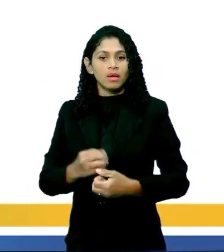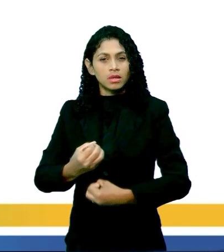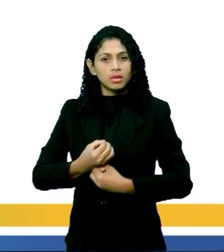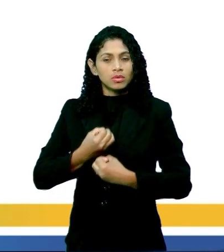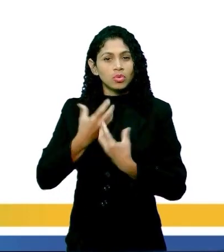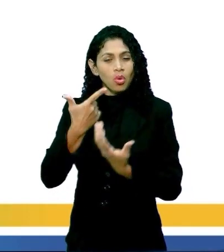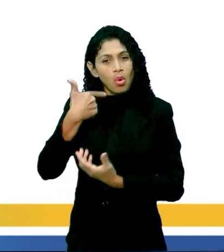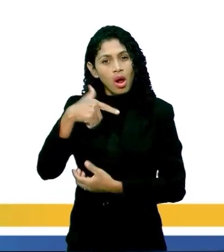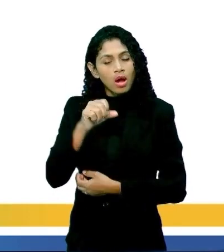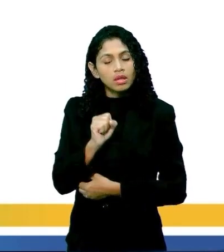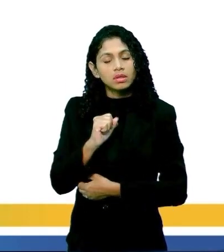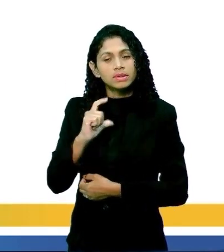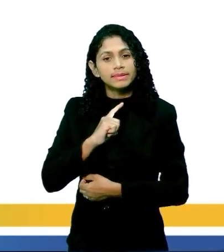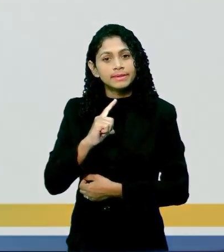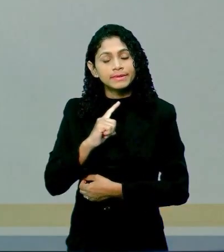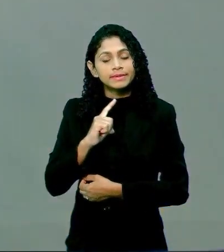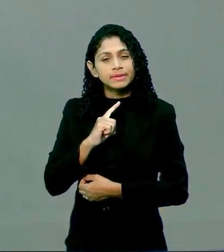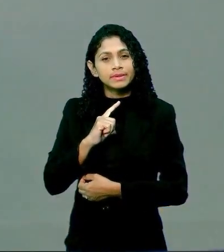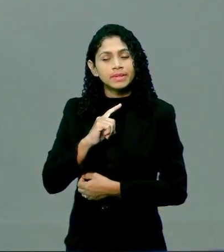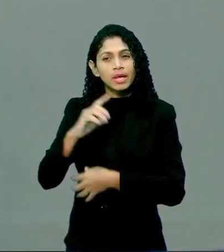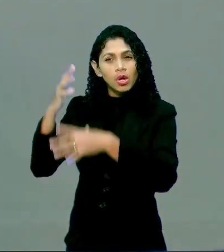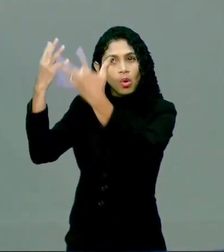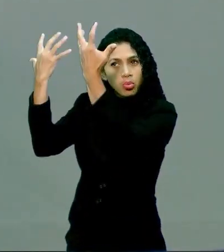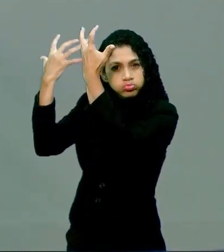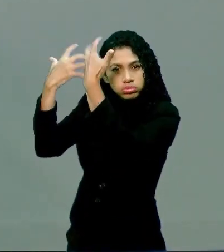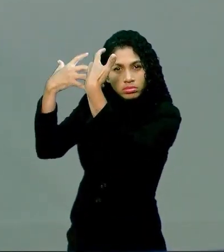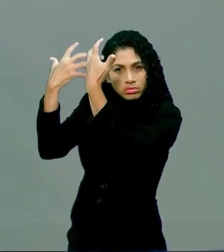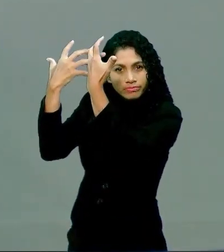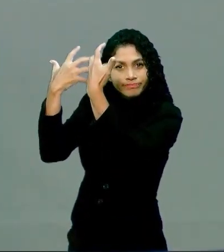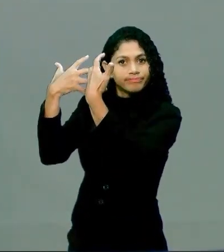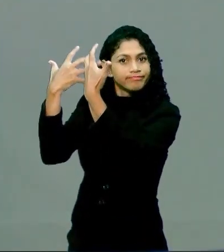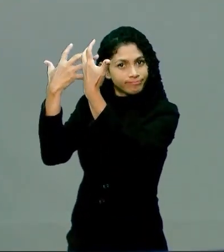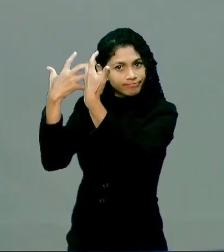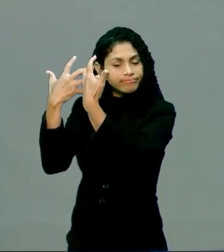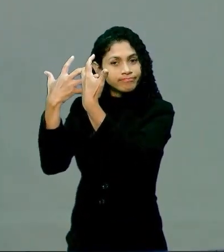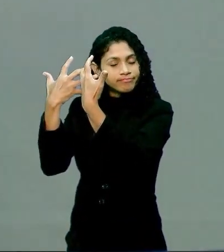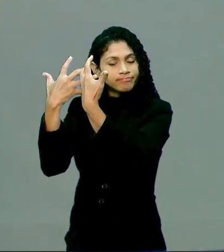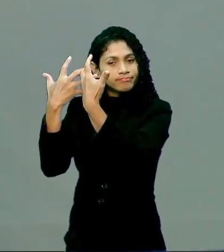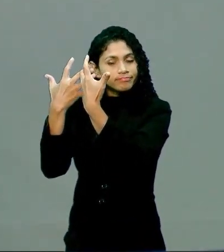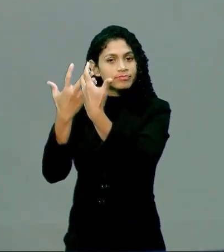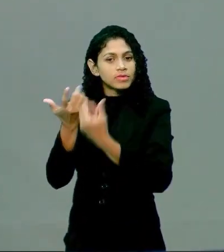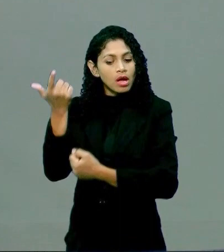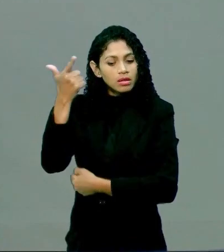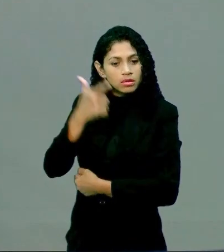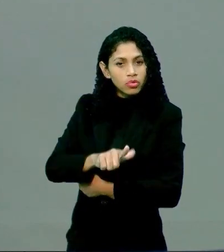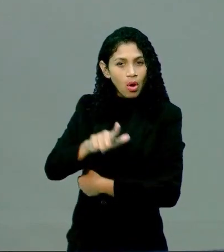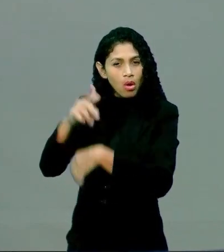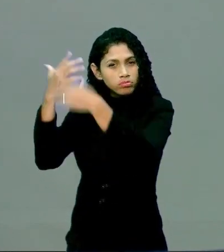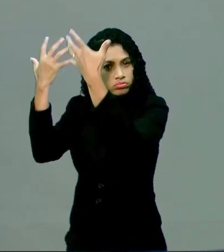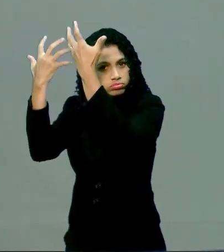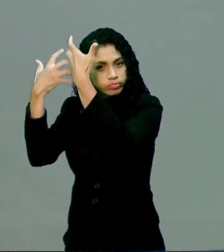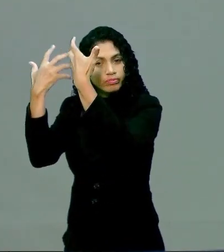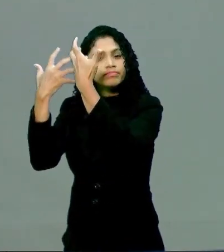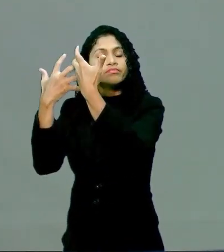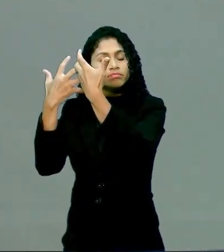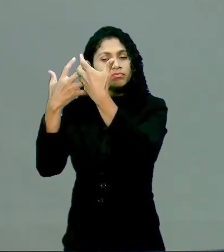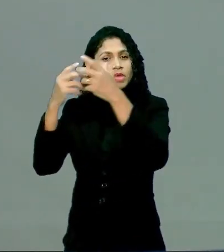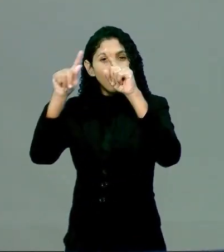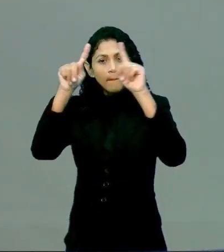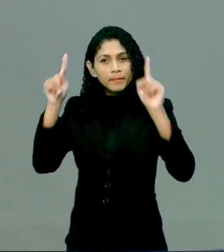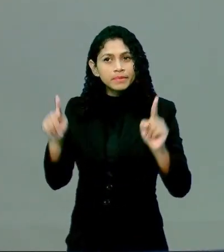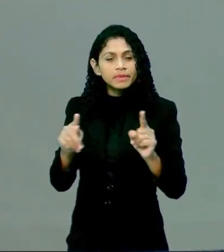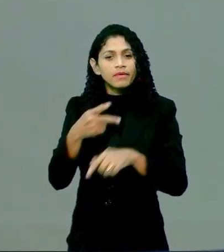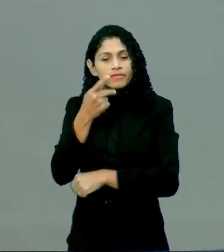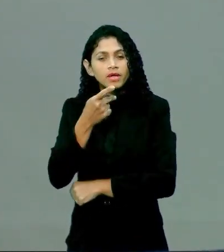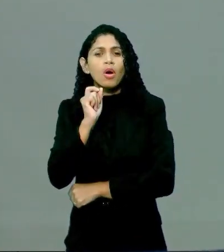uma recriação da realidade, e aí eu aproveito para abrir um parênteses, um breve comentário acerca dessa